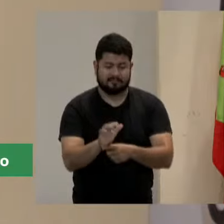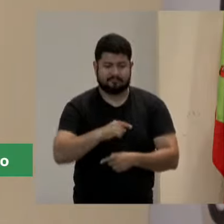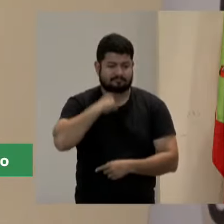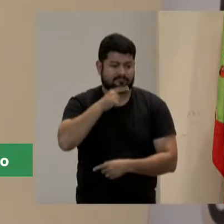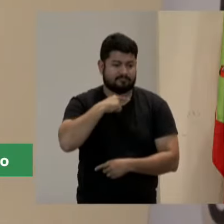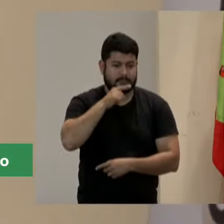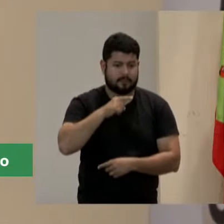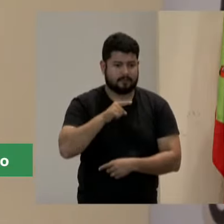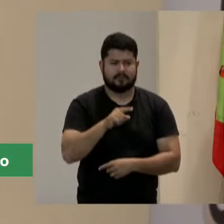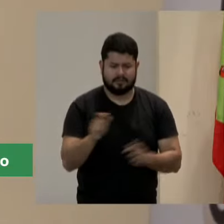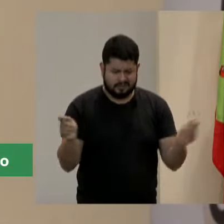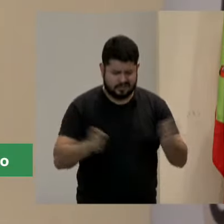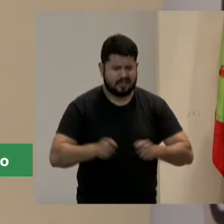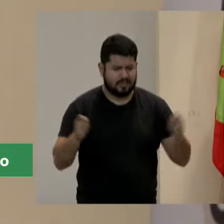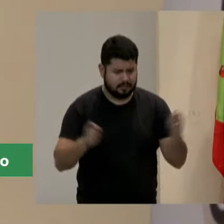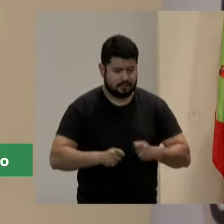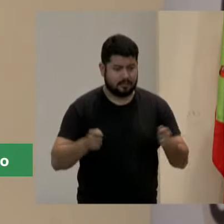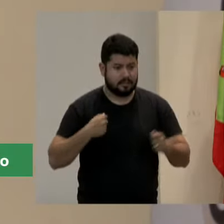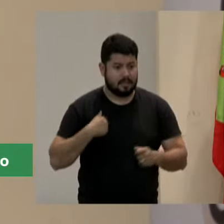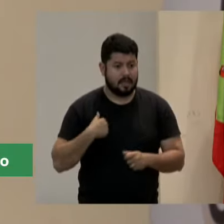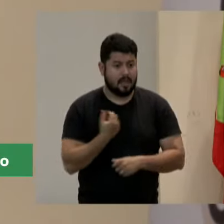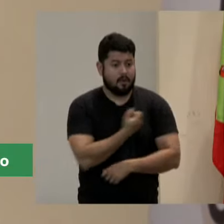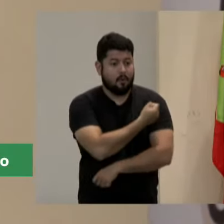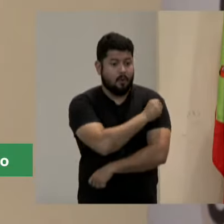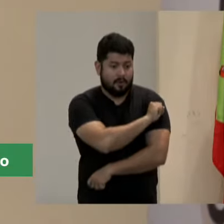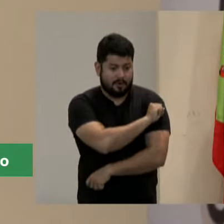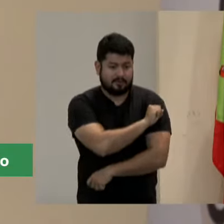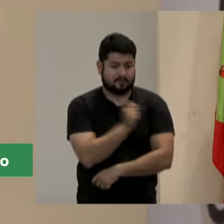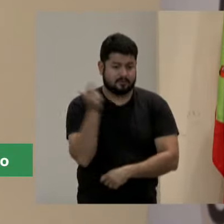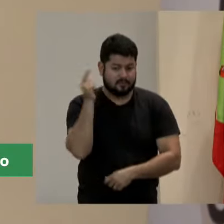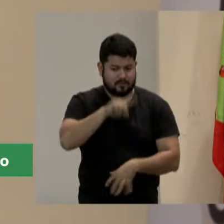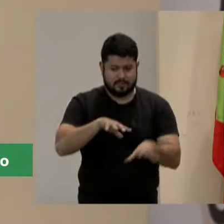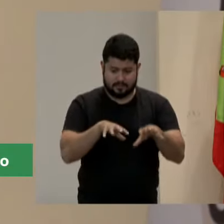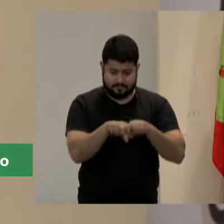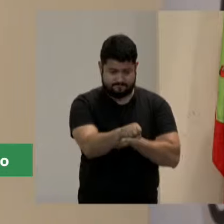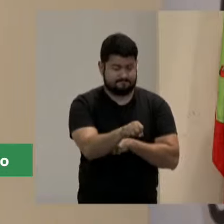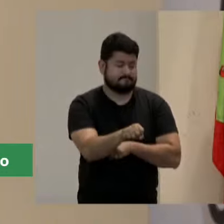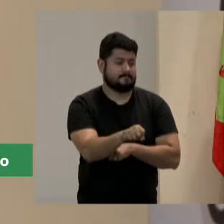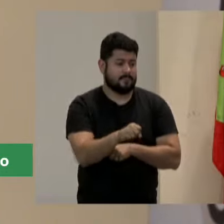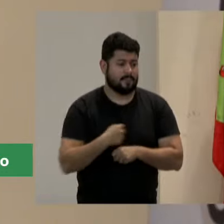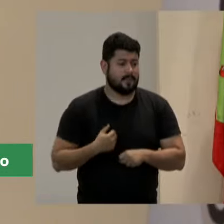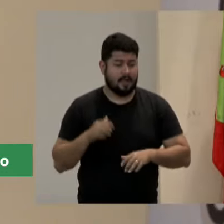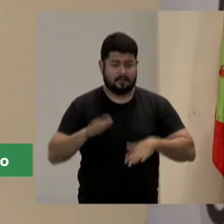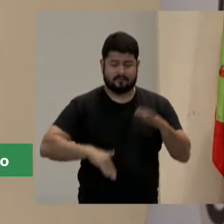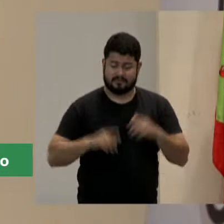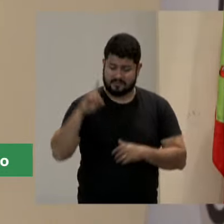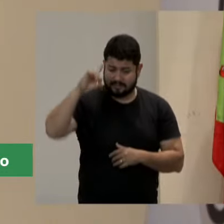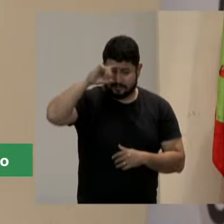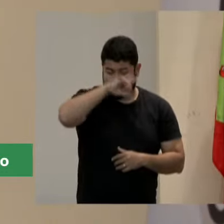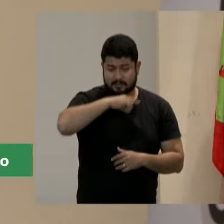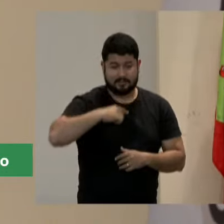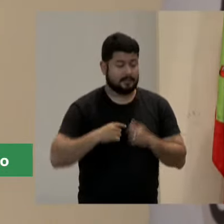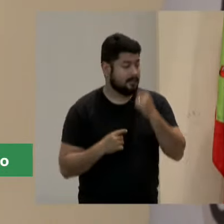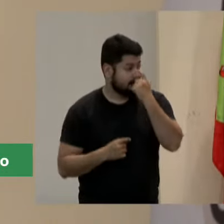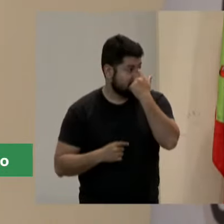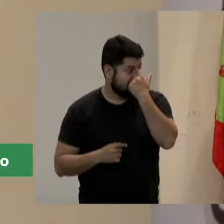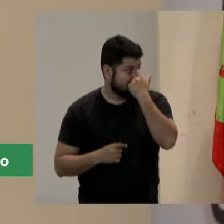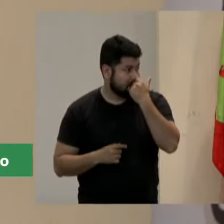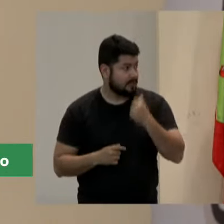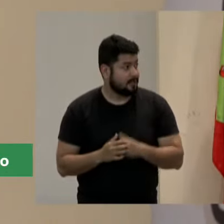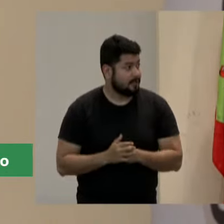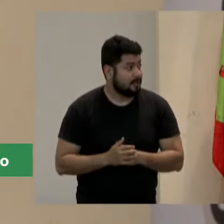Nós somos sim. E eu terminei a oitava série, com muito trabalho, tendo alguns tratamentos diferenciados, porque eu precisava